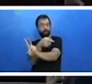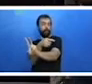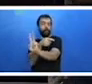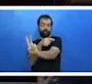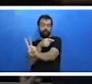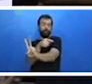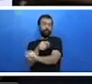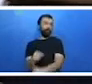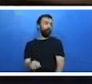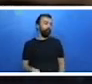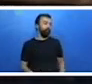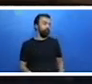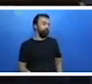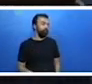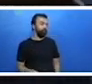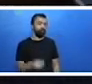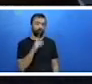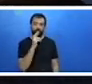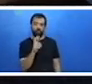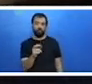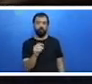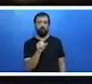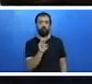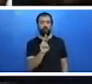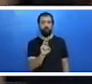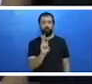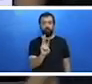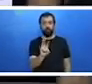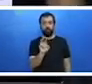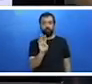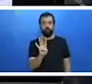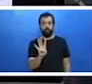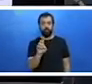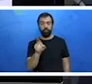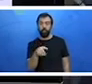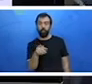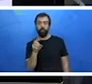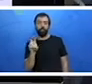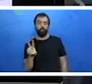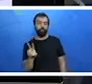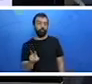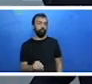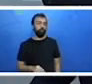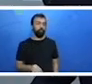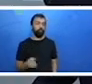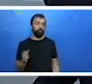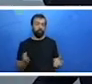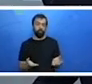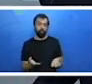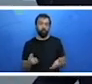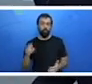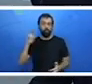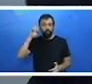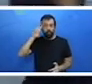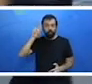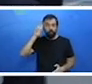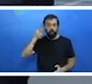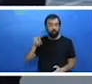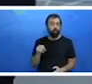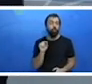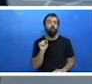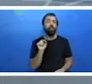34,2. Vamos para a atividade 2. Nós vamos relembrar agora